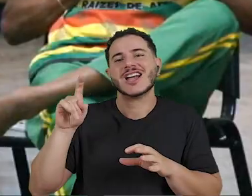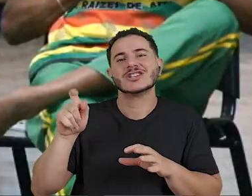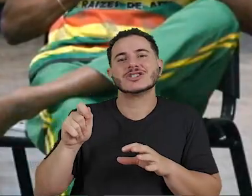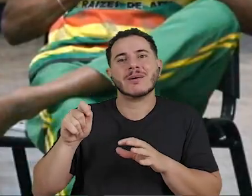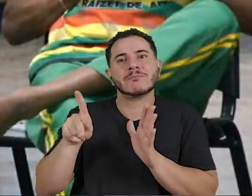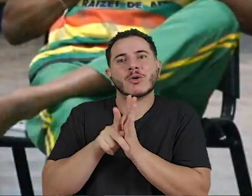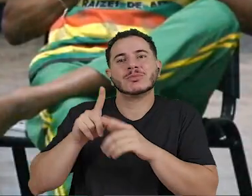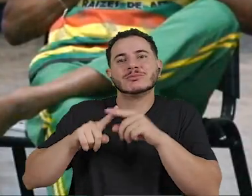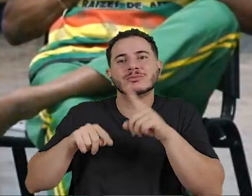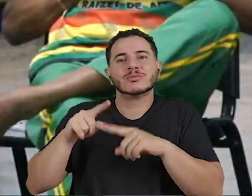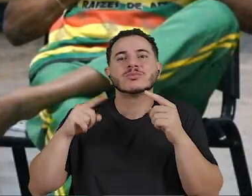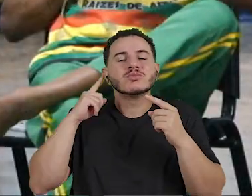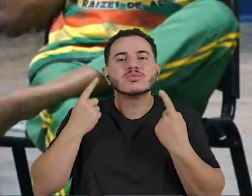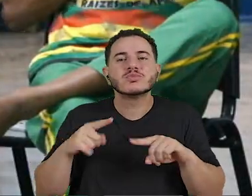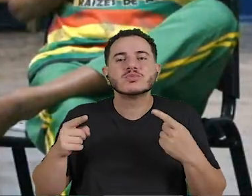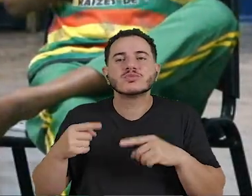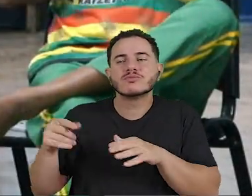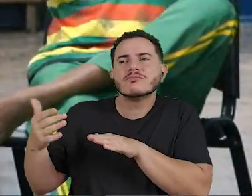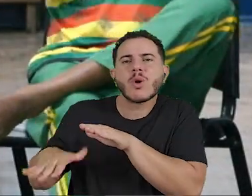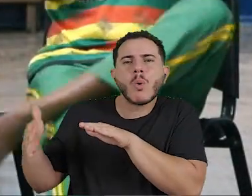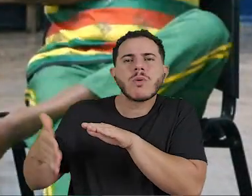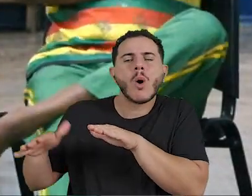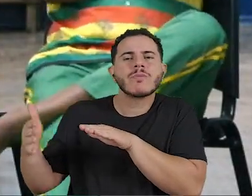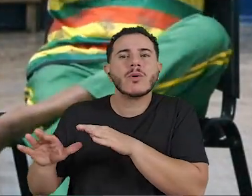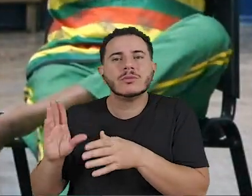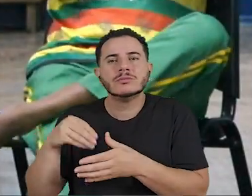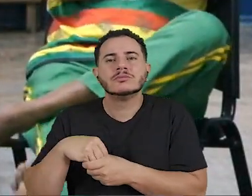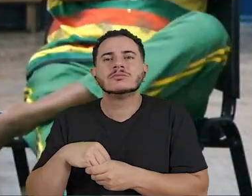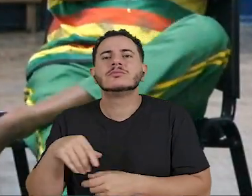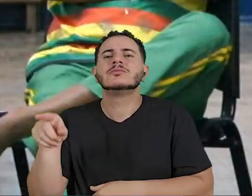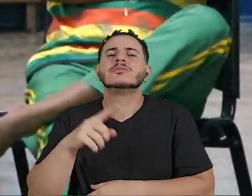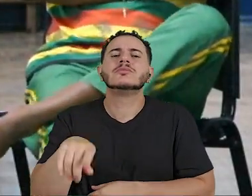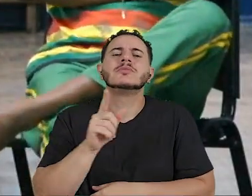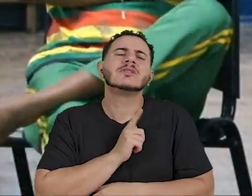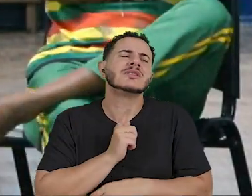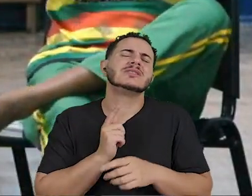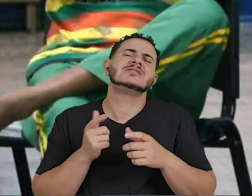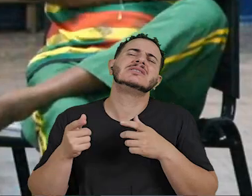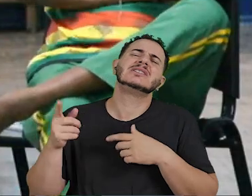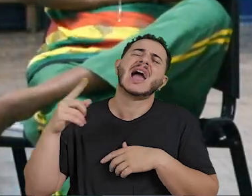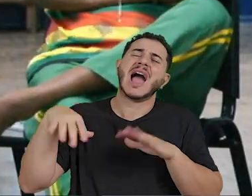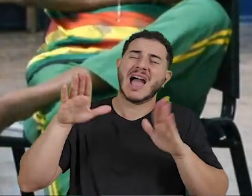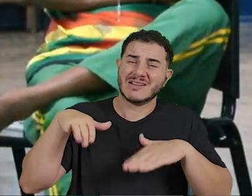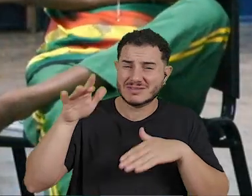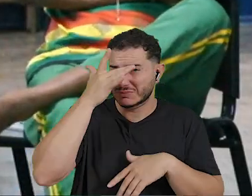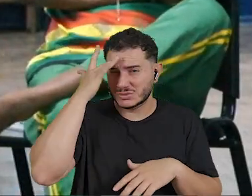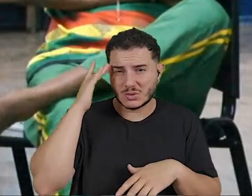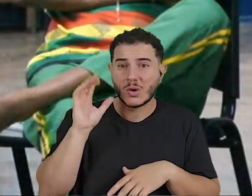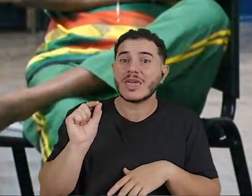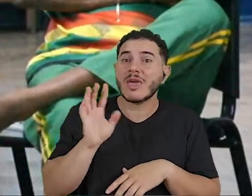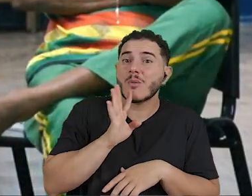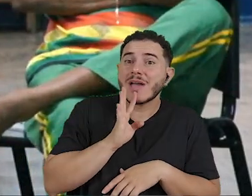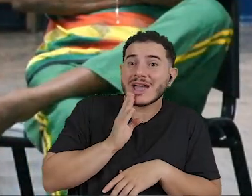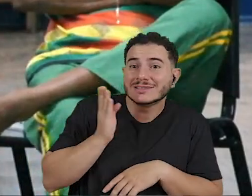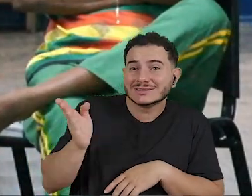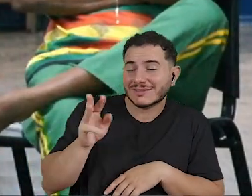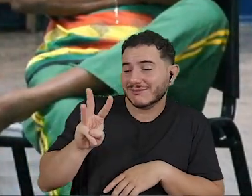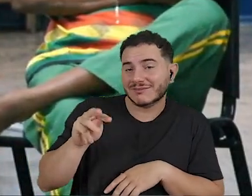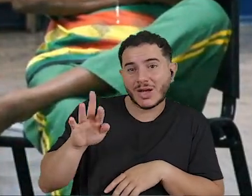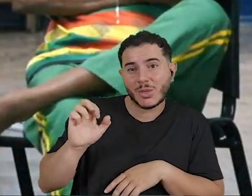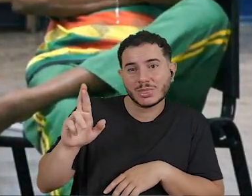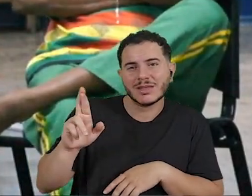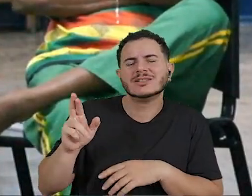muita gente chama, né, isso é público, né? As pessoas chamam ele de chato, de exigente e tal,